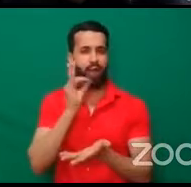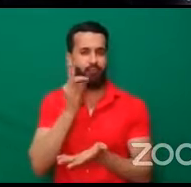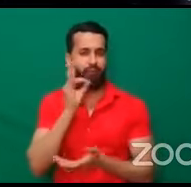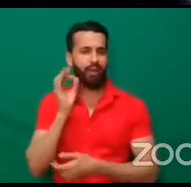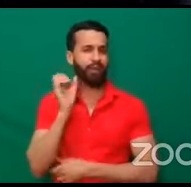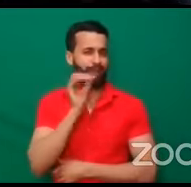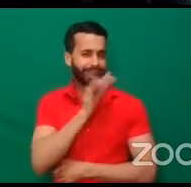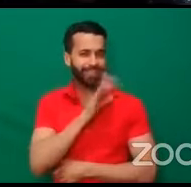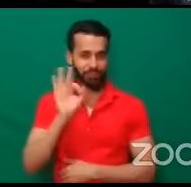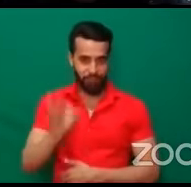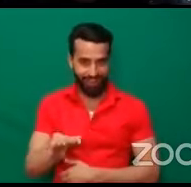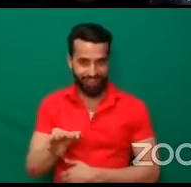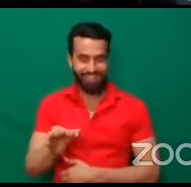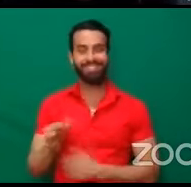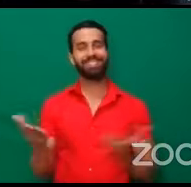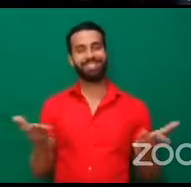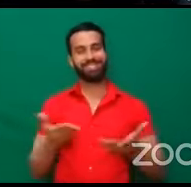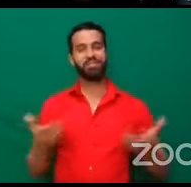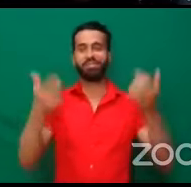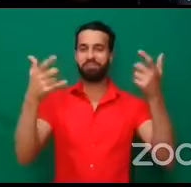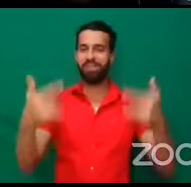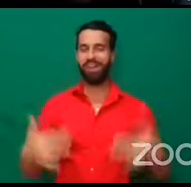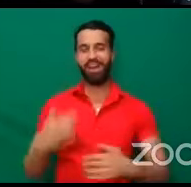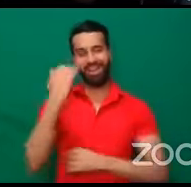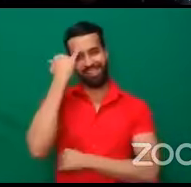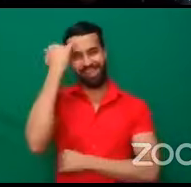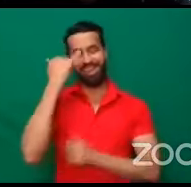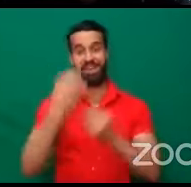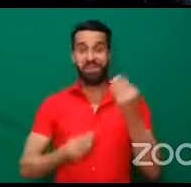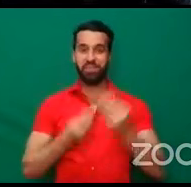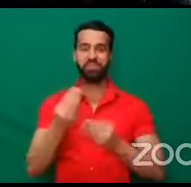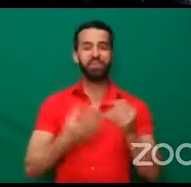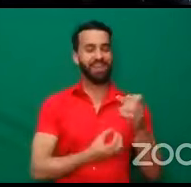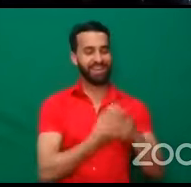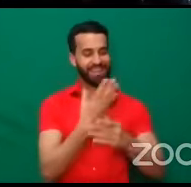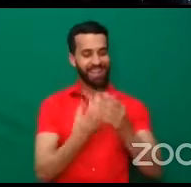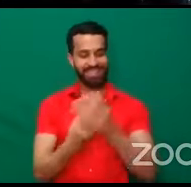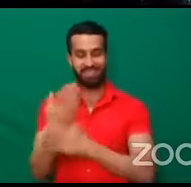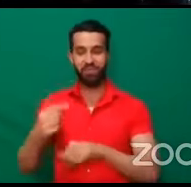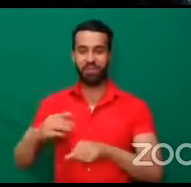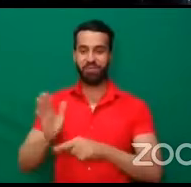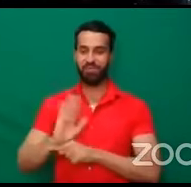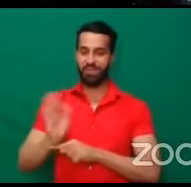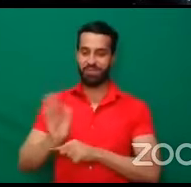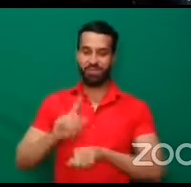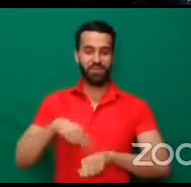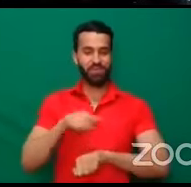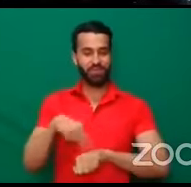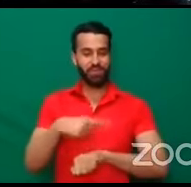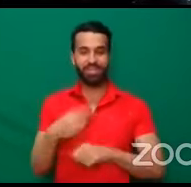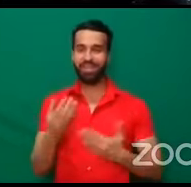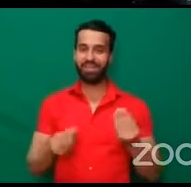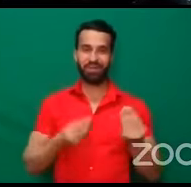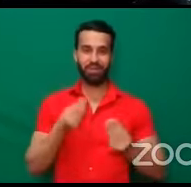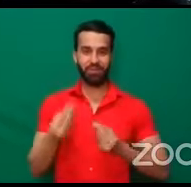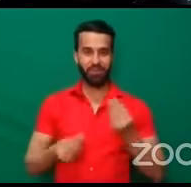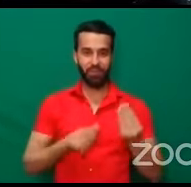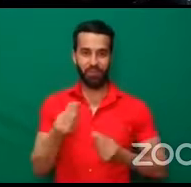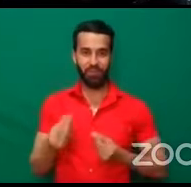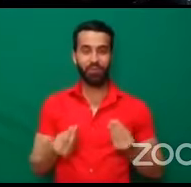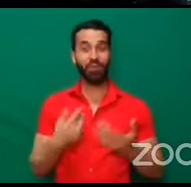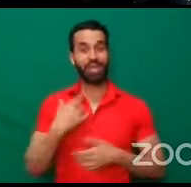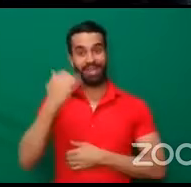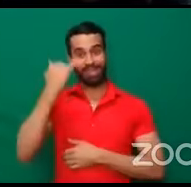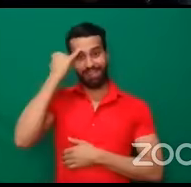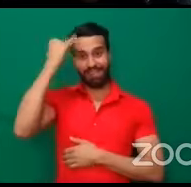você falasse um pouco da ideia da criação do curta, como é que foi, e como é que surgiu a ideia,